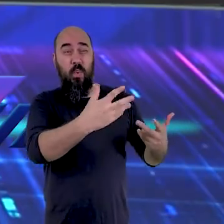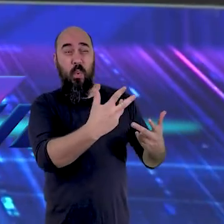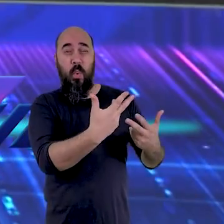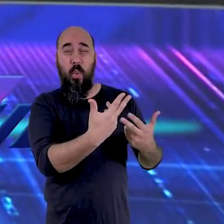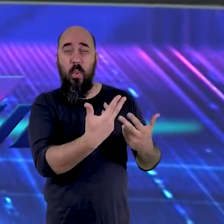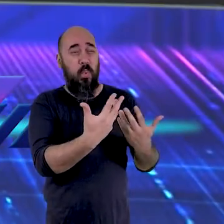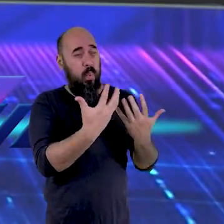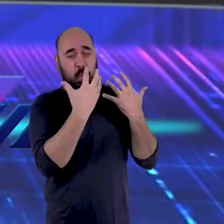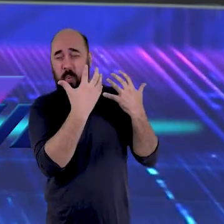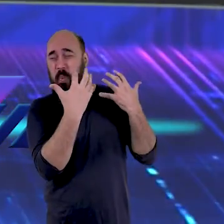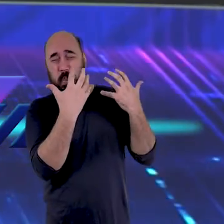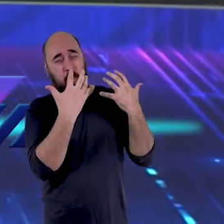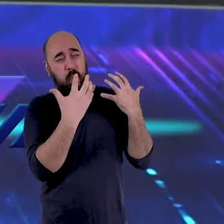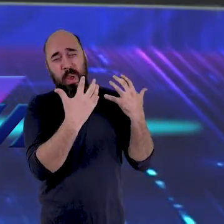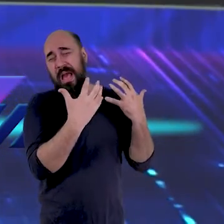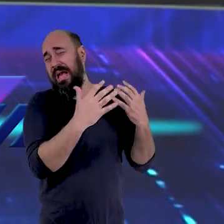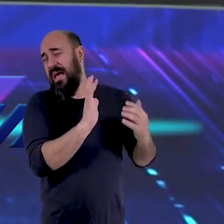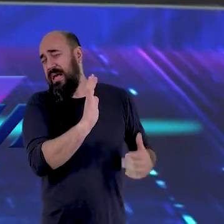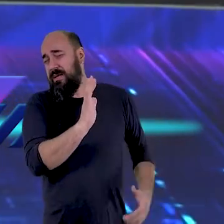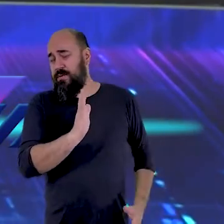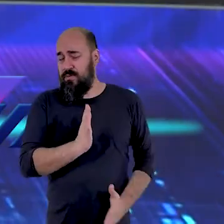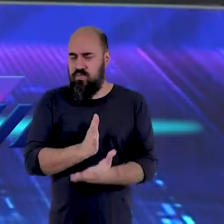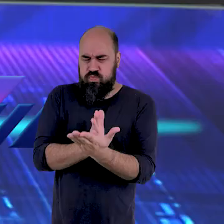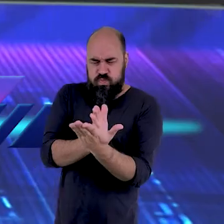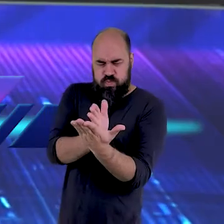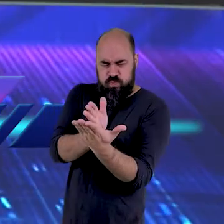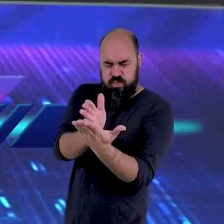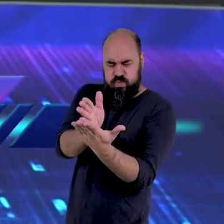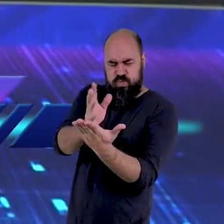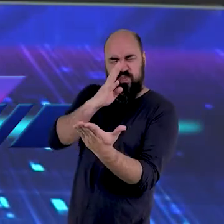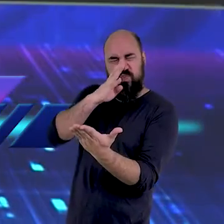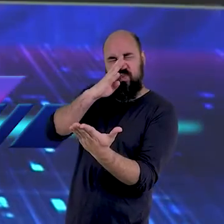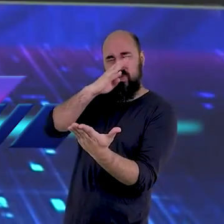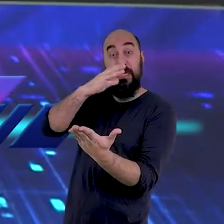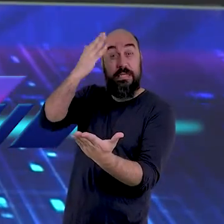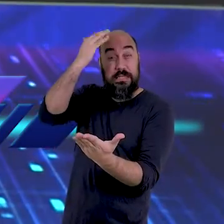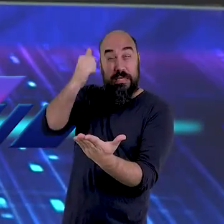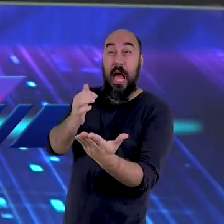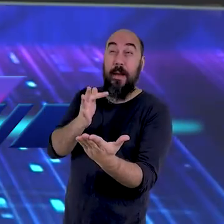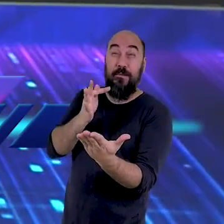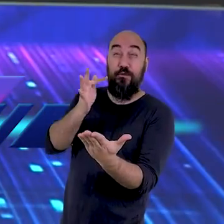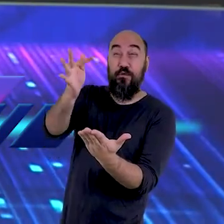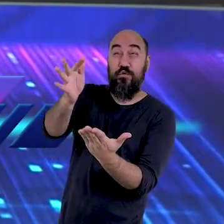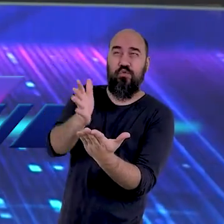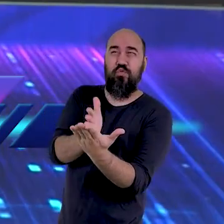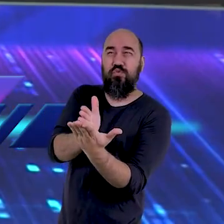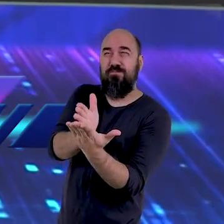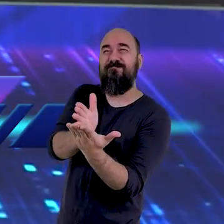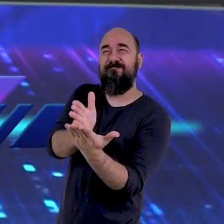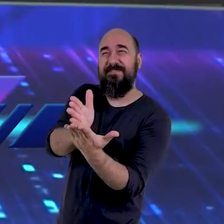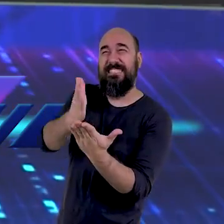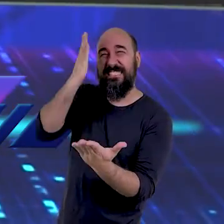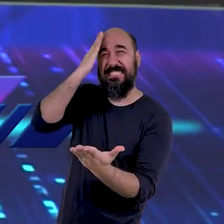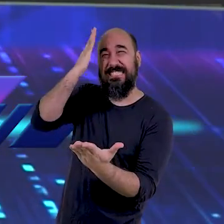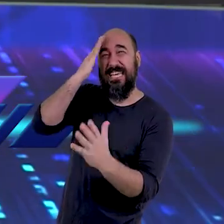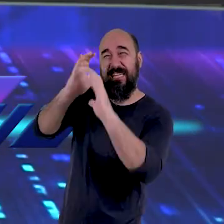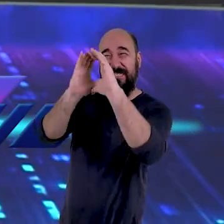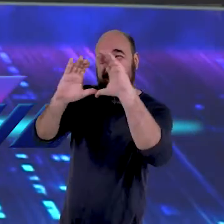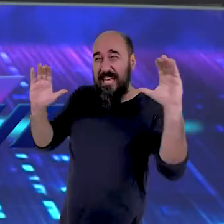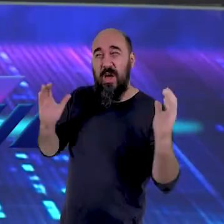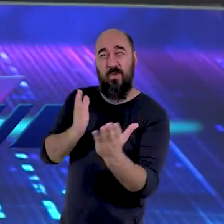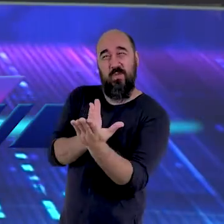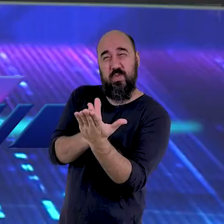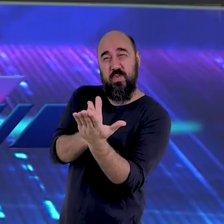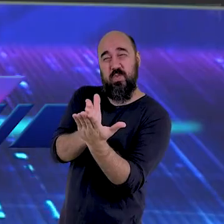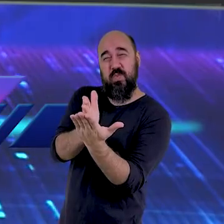que marcha sabendo onde quer chegar. Não desiste nunca. Por isso, os santos são aqueles que perseveram. E quem